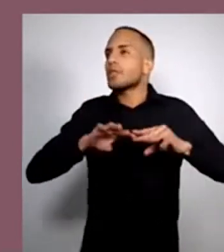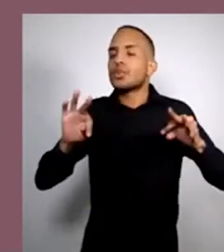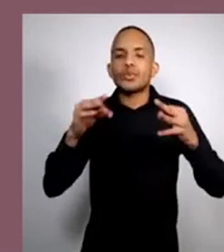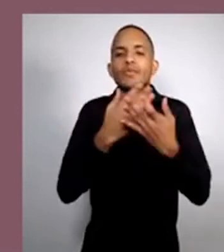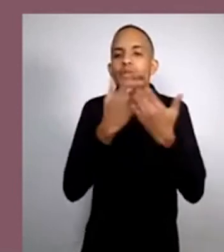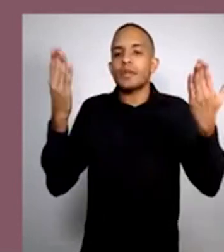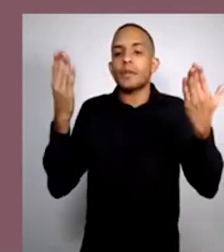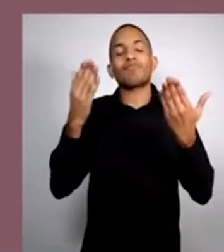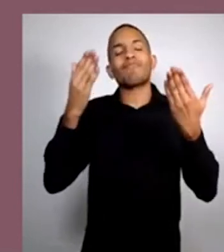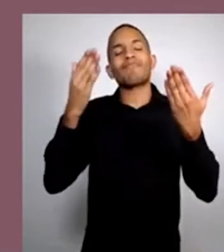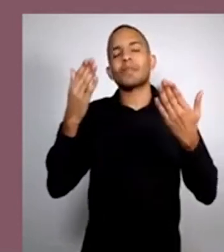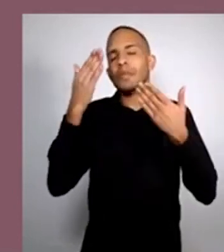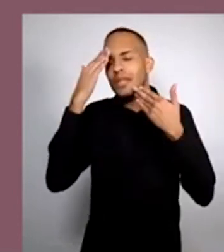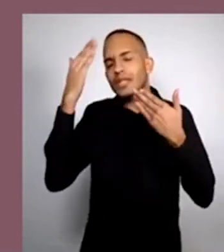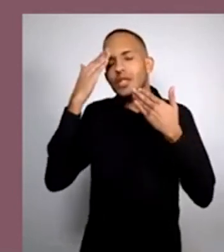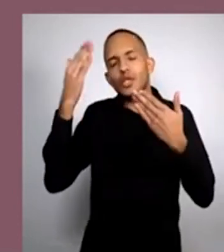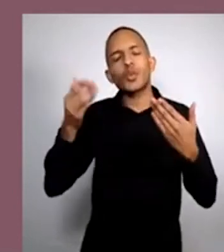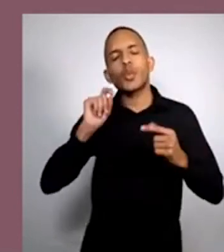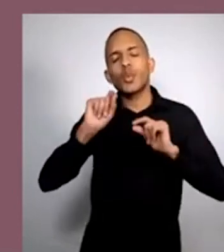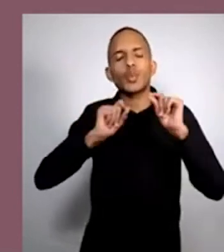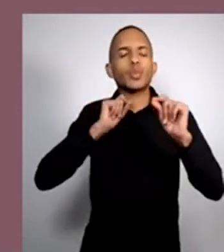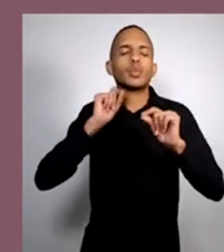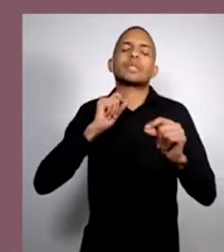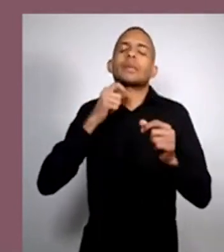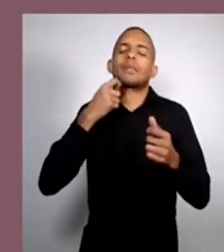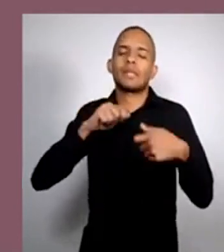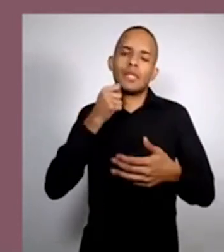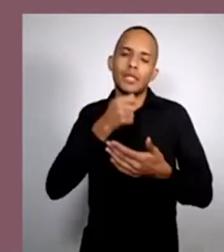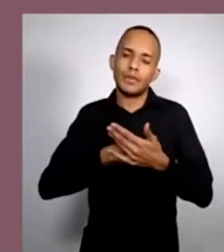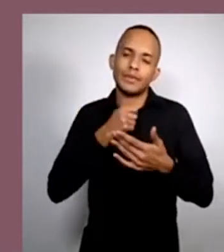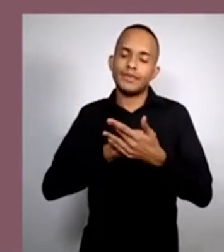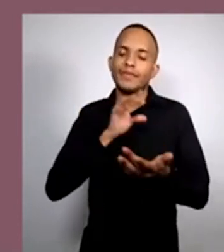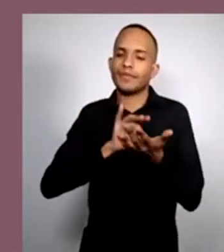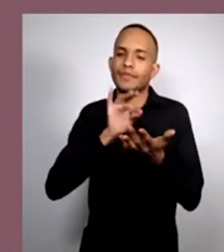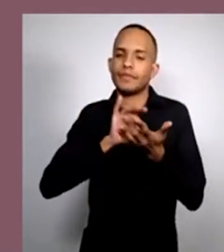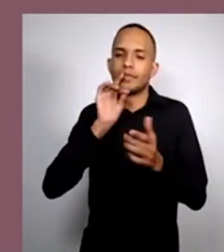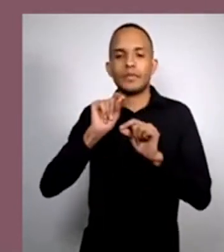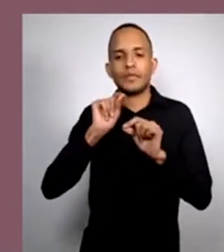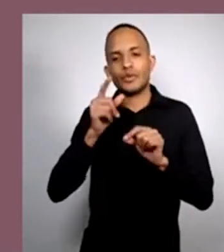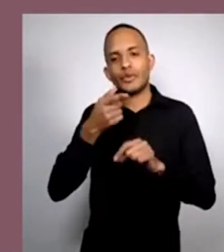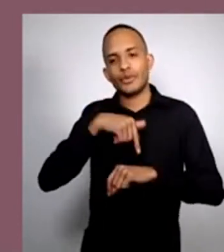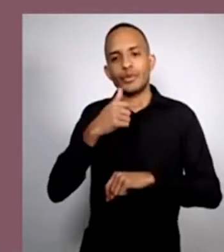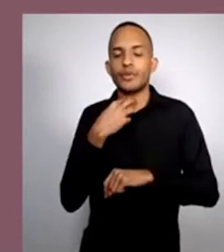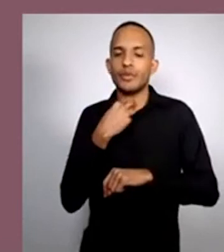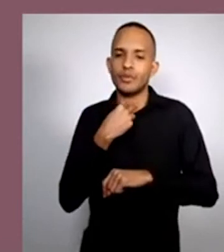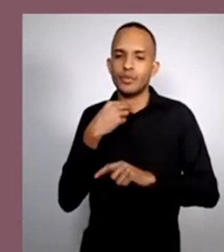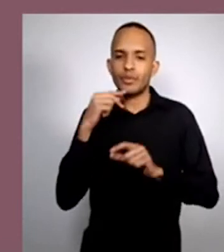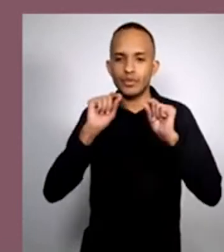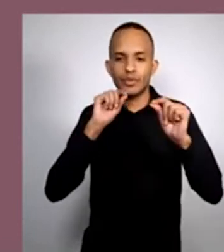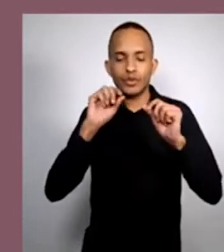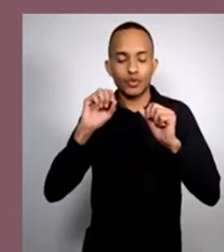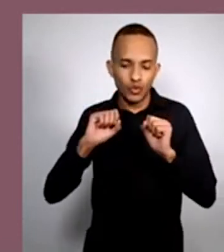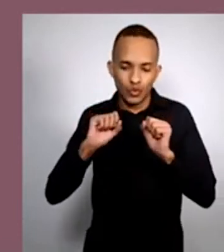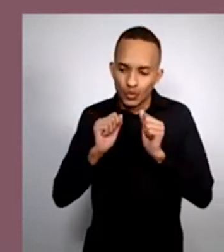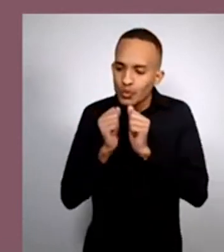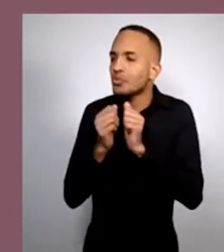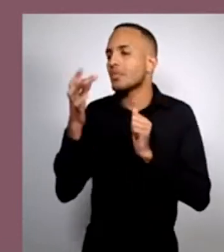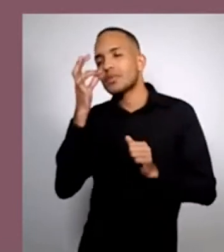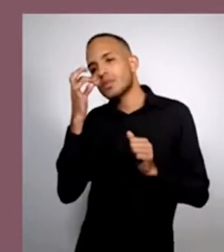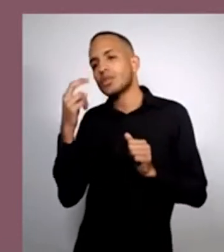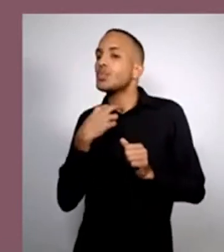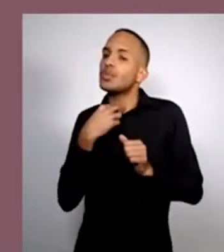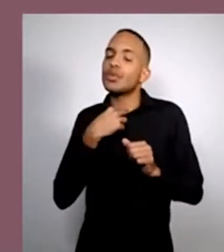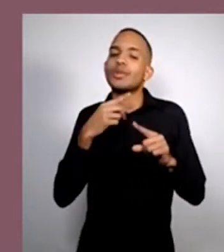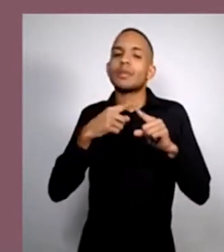primeiras táticas que são mais eficazes, assim, ainda que a gente não possa, né, estar junto pessoalmente, assim, a gente